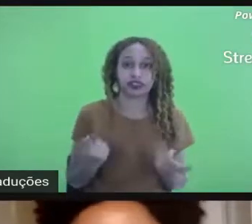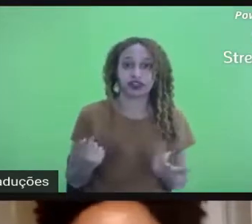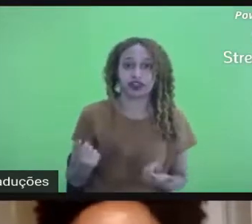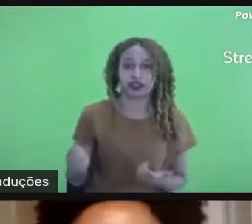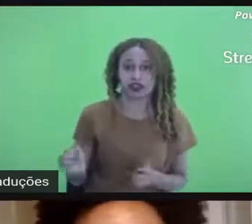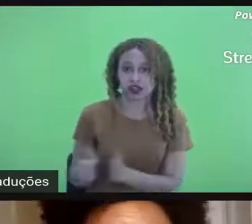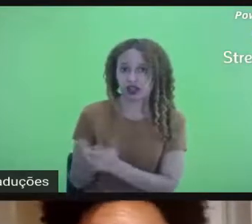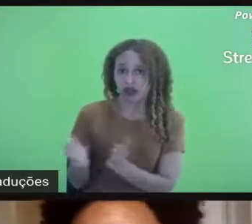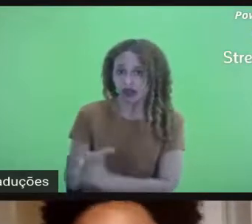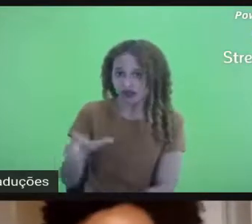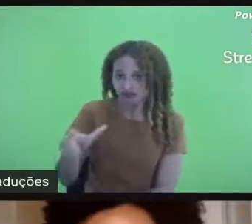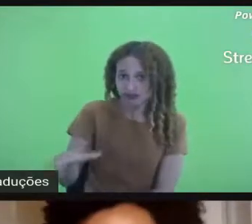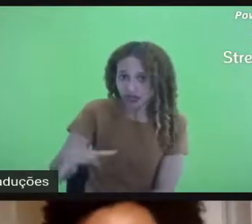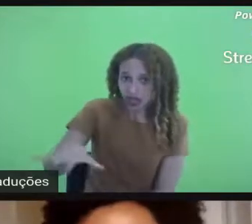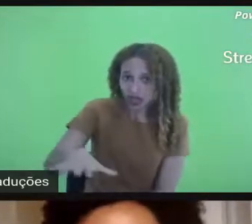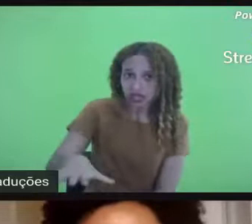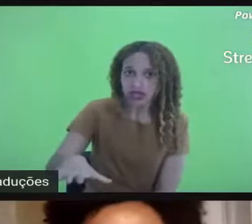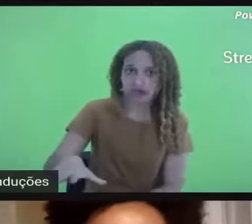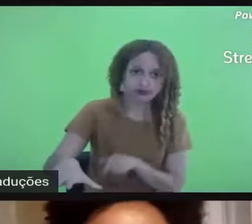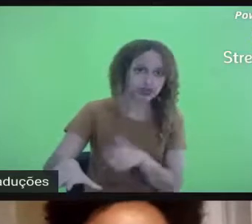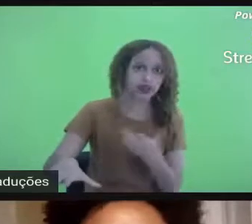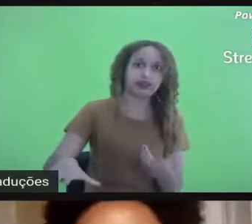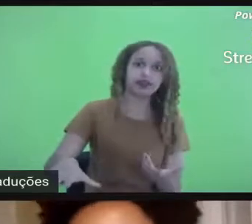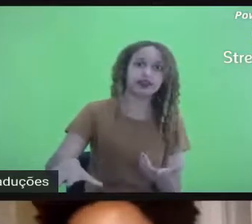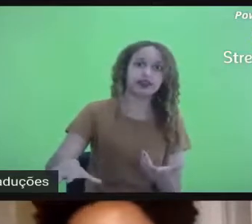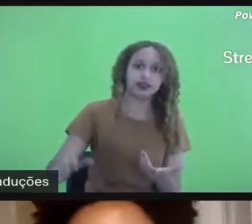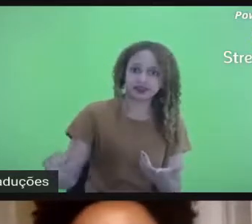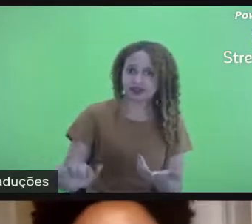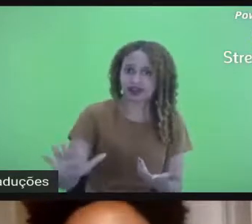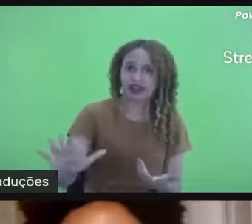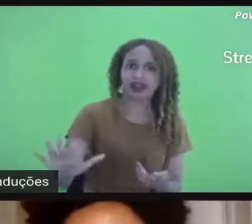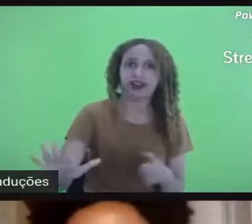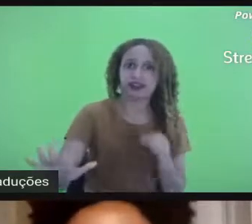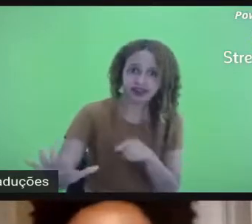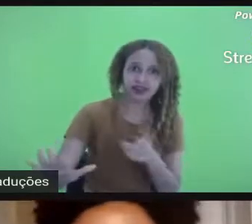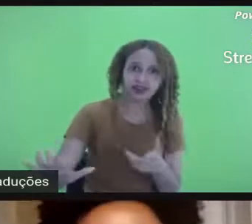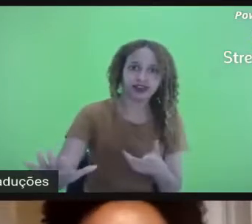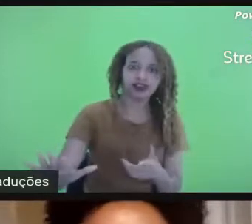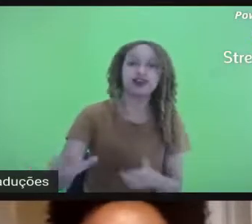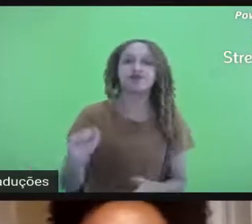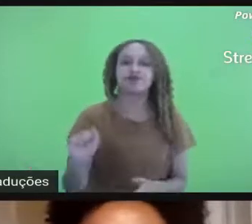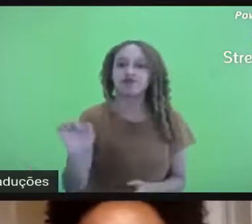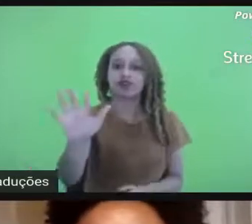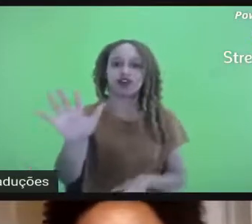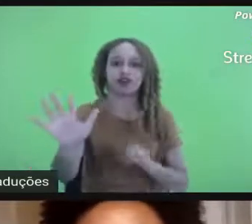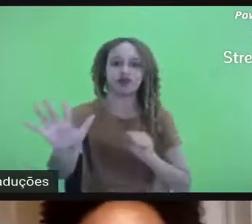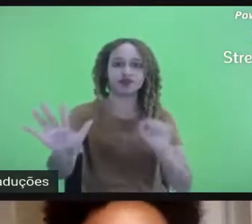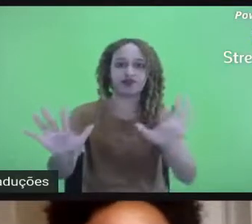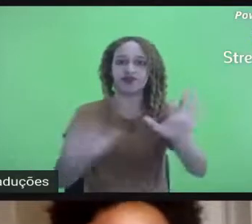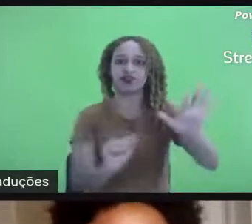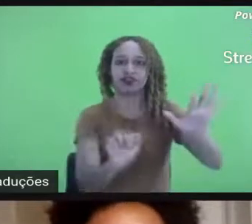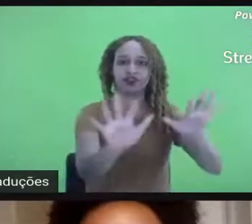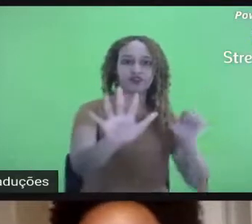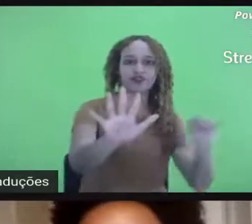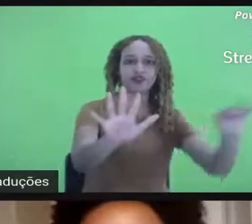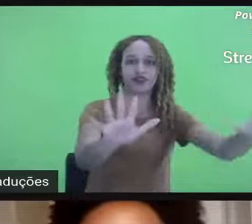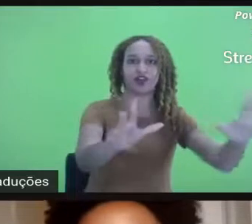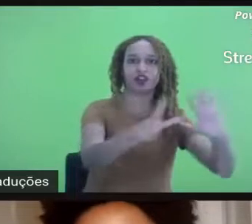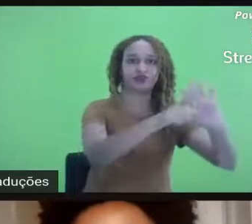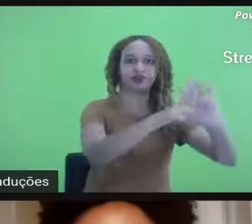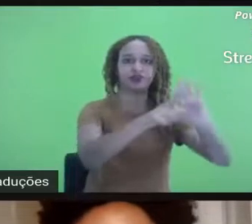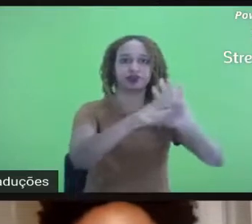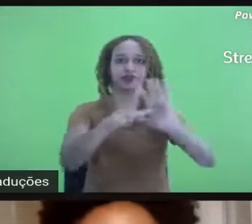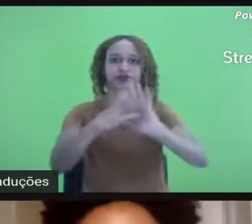está, a favela, ela está, e cada favela é uma favela. A gente não tem como simplesmente considerar